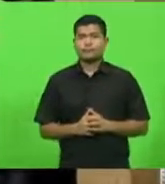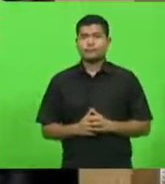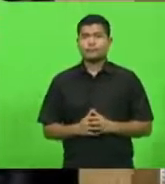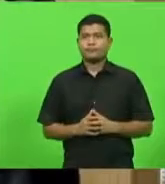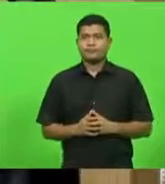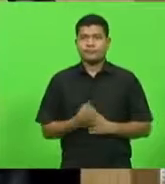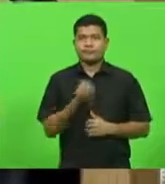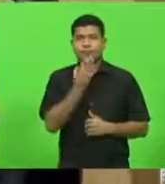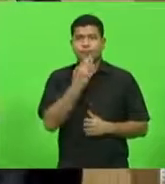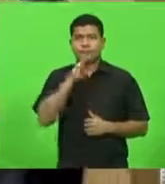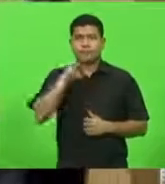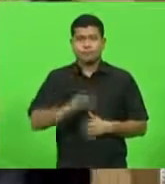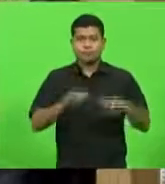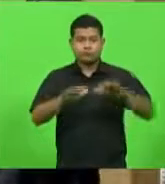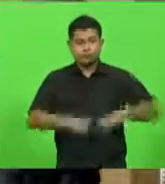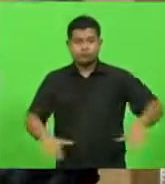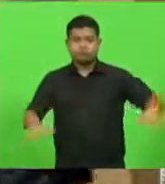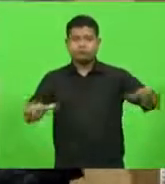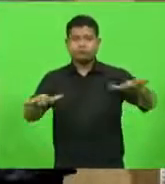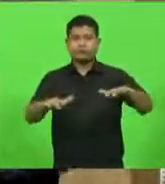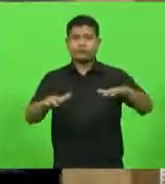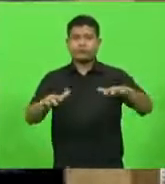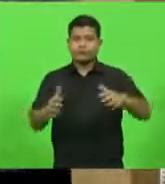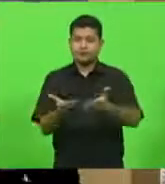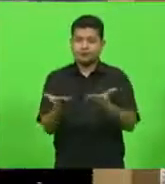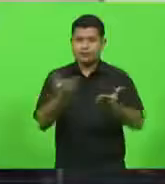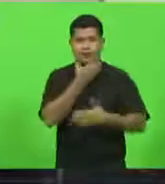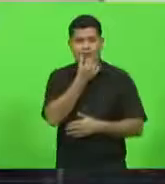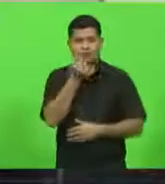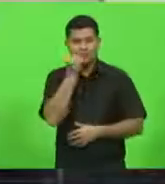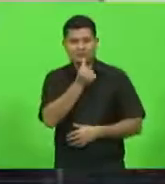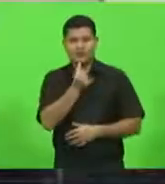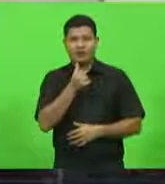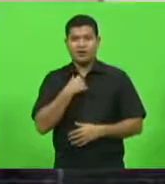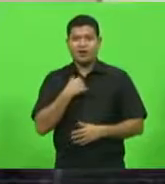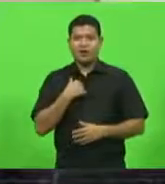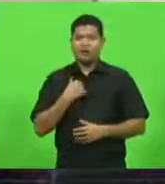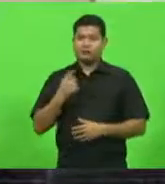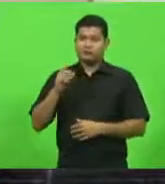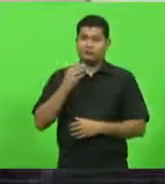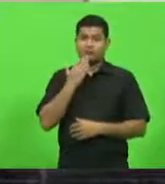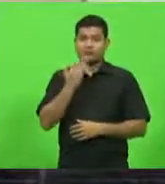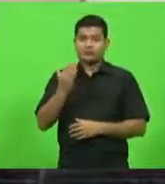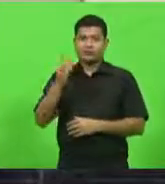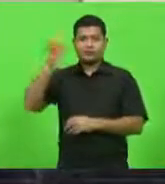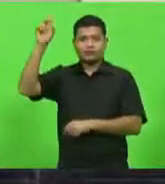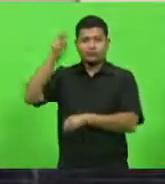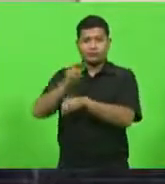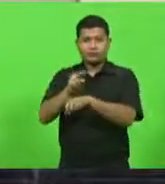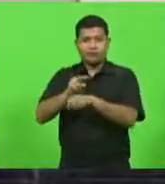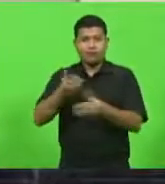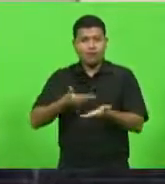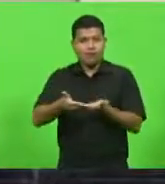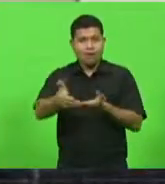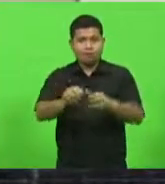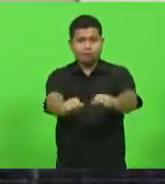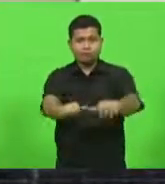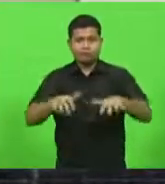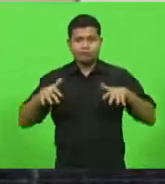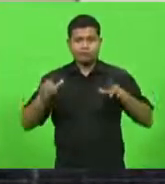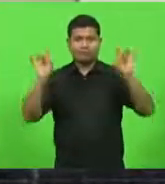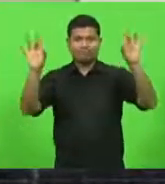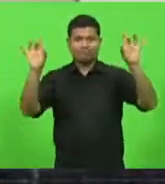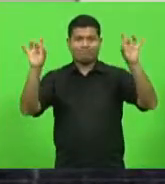Boa tarde a todos e a todas. Invocando a proteção de Deus, declaro aberta a presente sessão